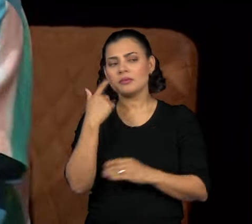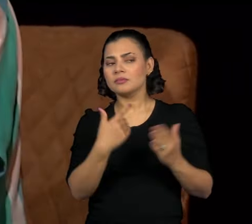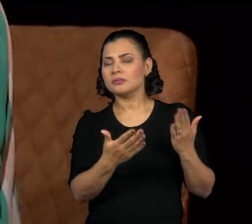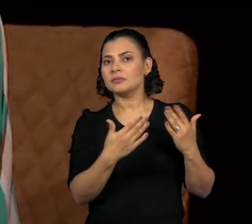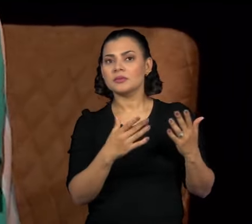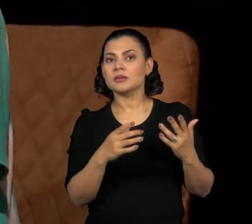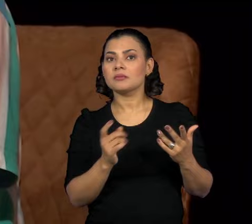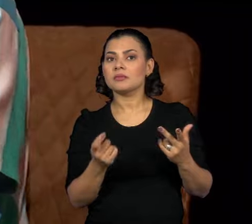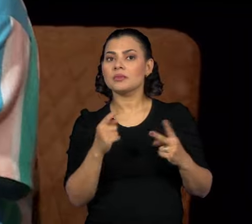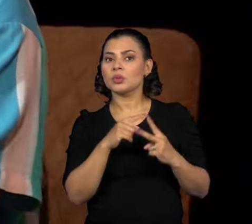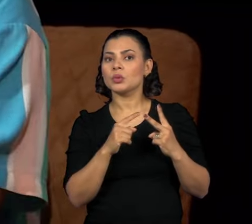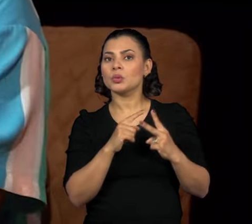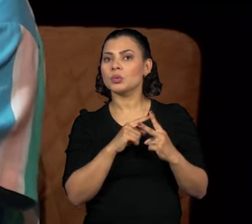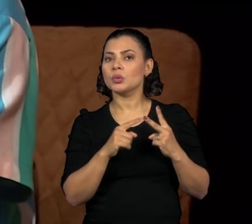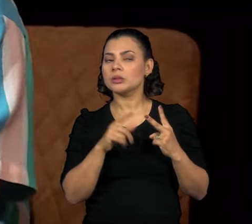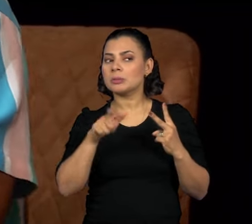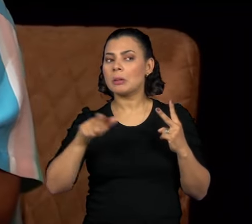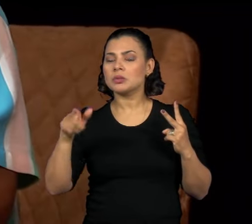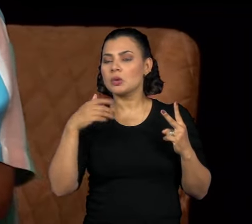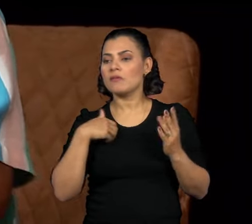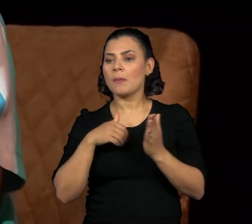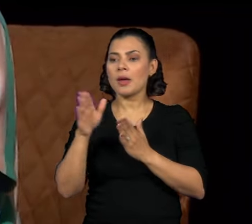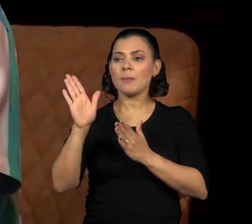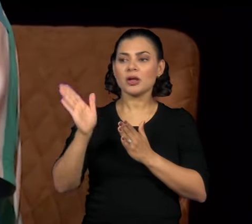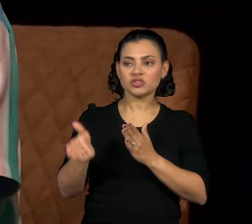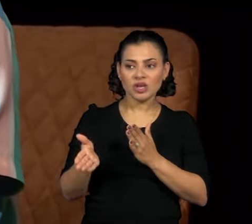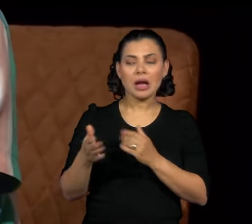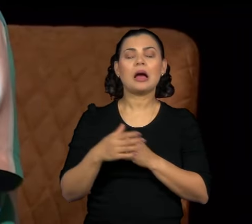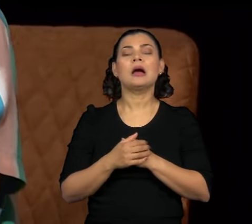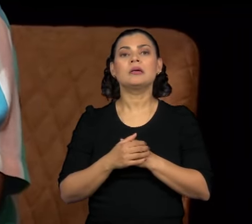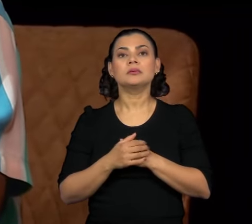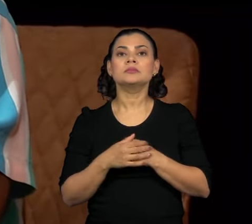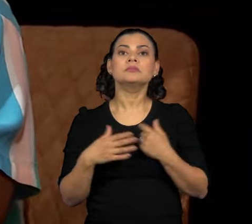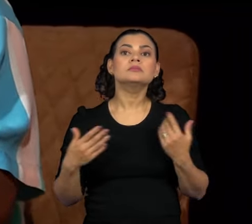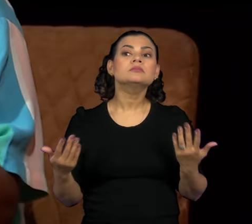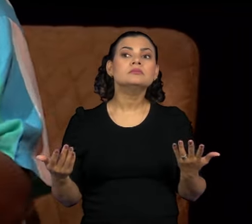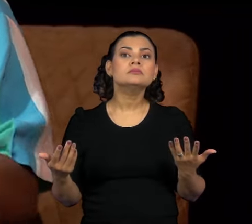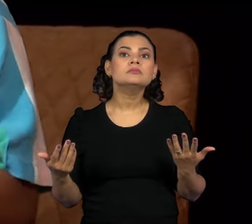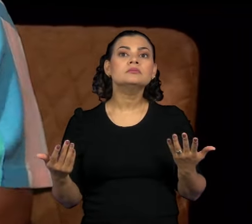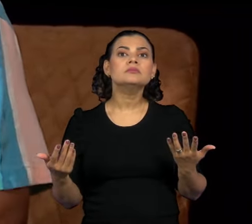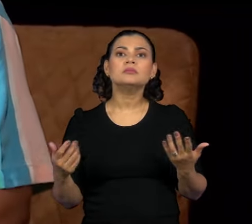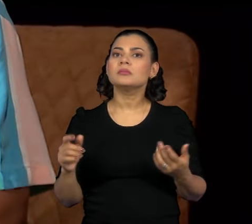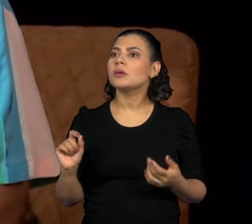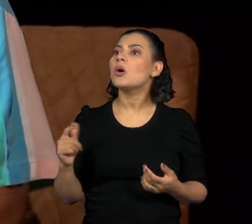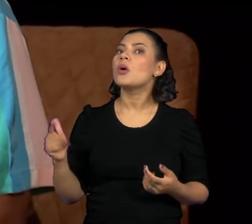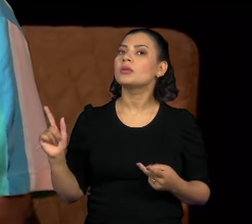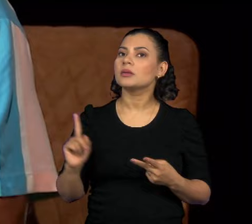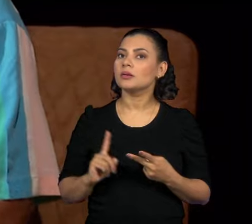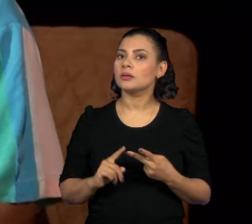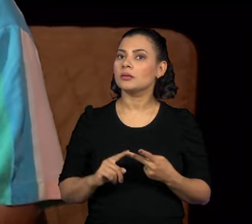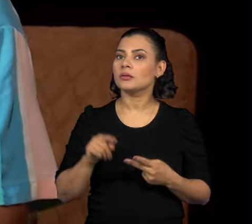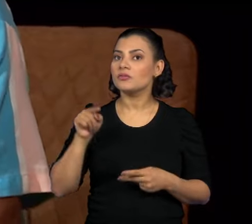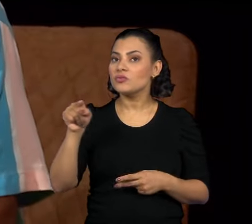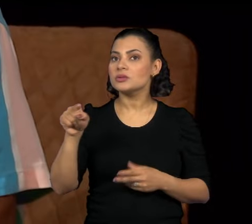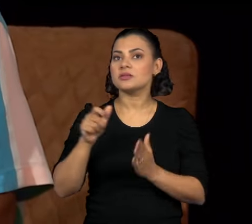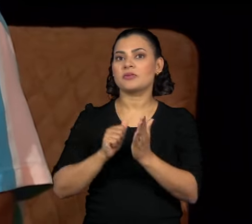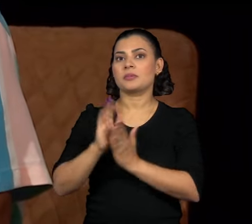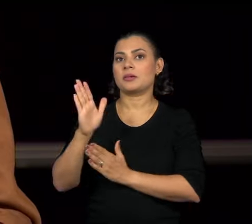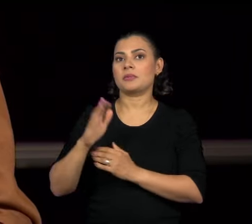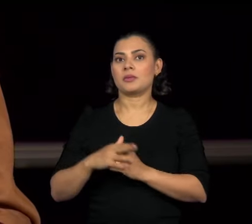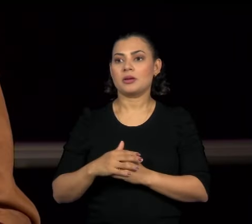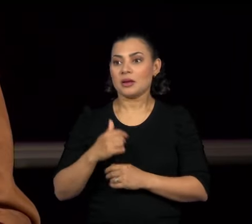Aí só foram duas pessoas. O fulano, não sei de onde. Eu falei, quem foi a outra pessoa? Ah, foi você,